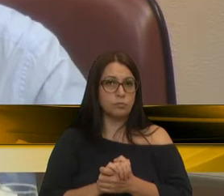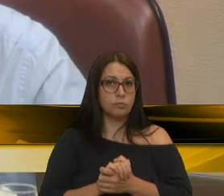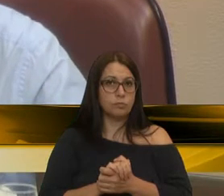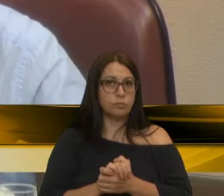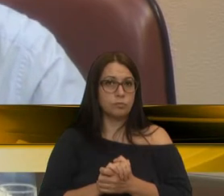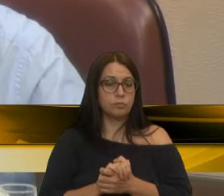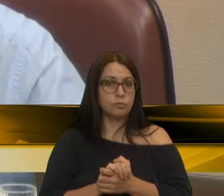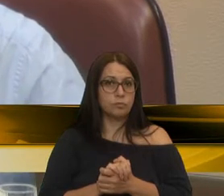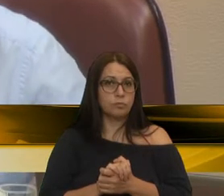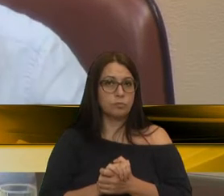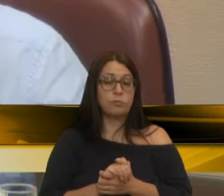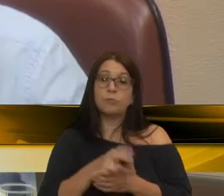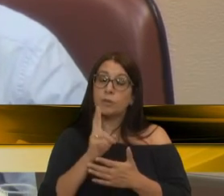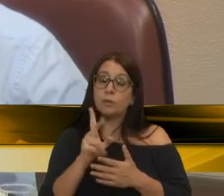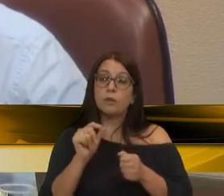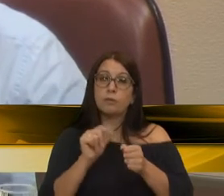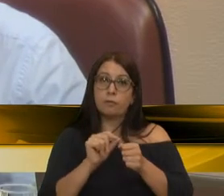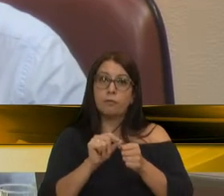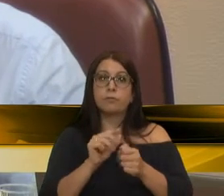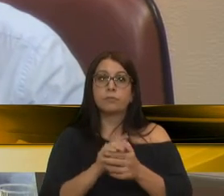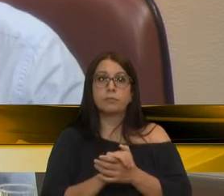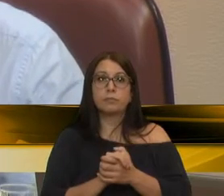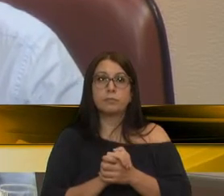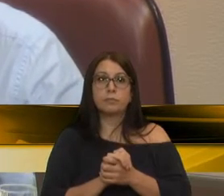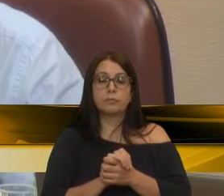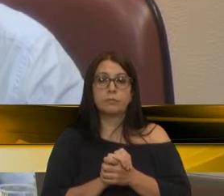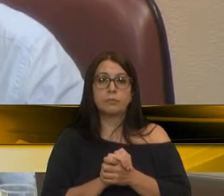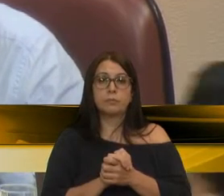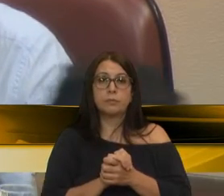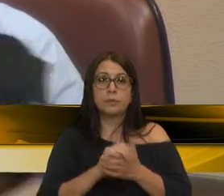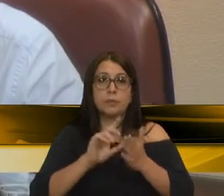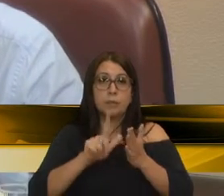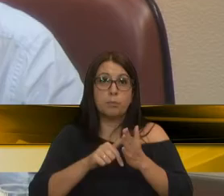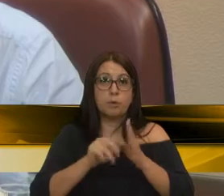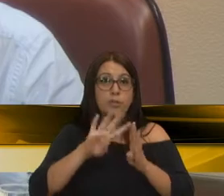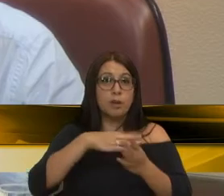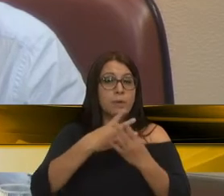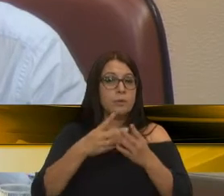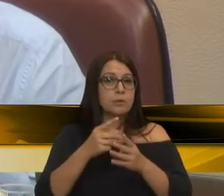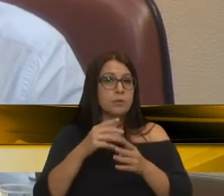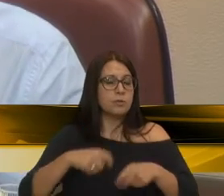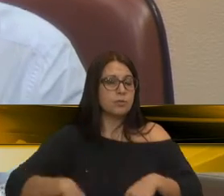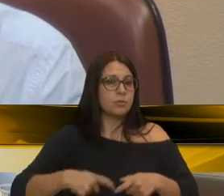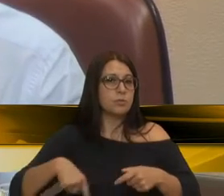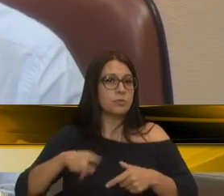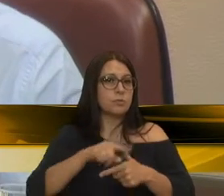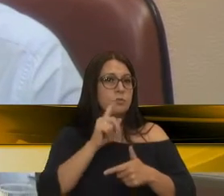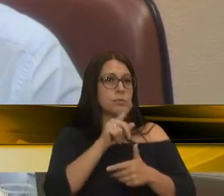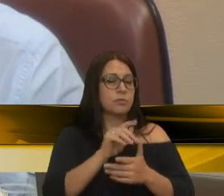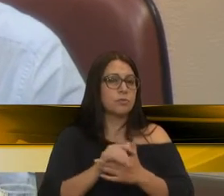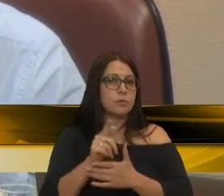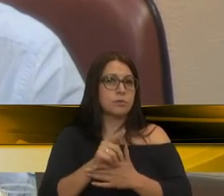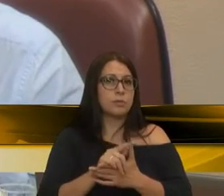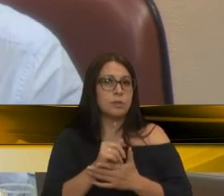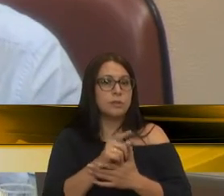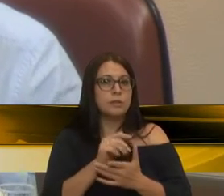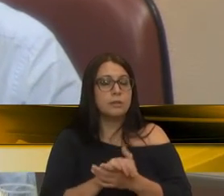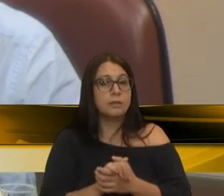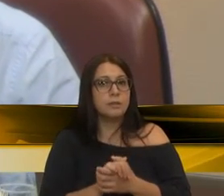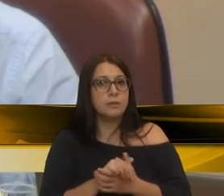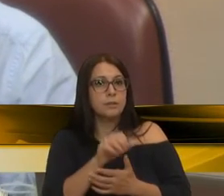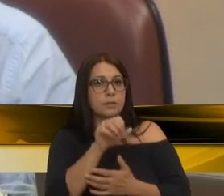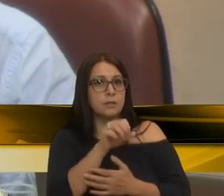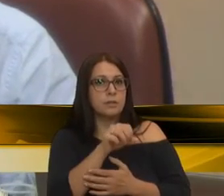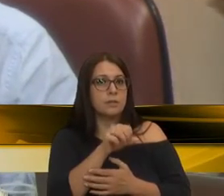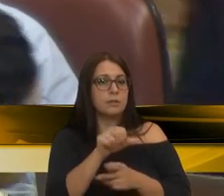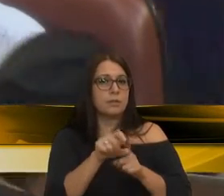e será aferida a partir da planilha de custos formulada de acordo com os parâmetros da smtt